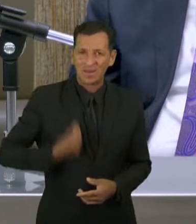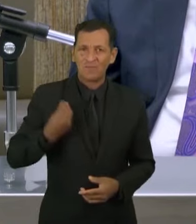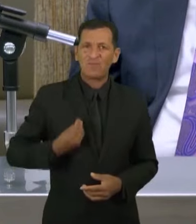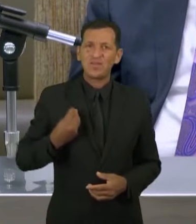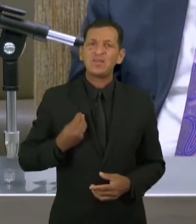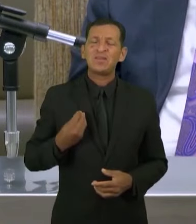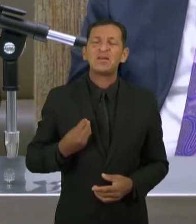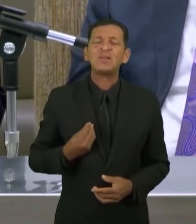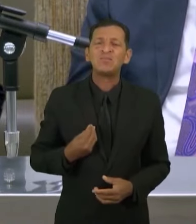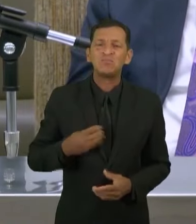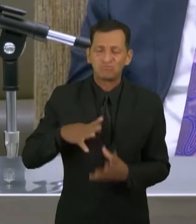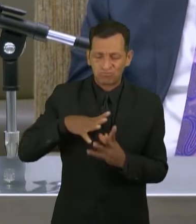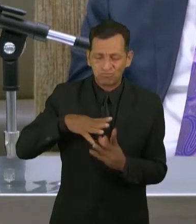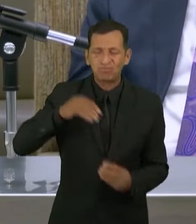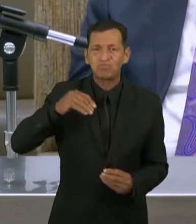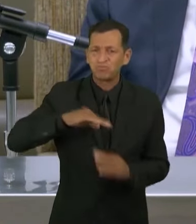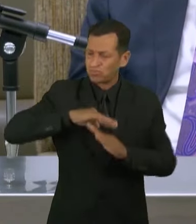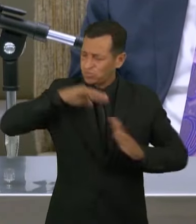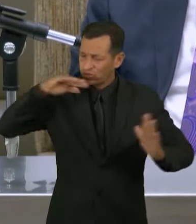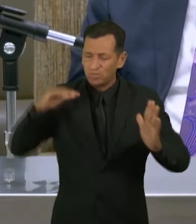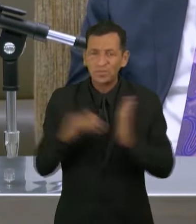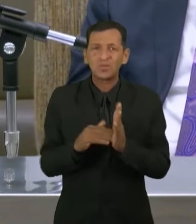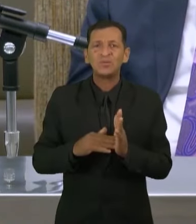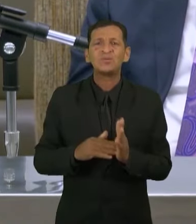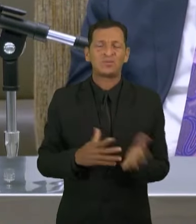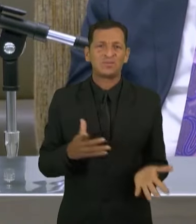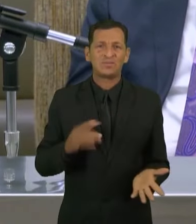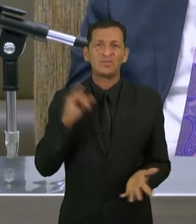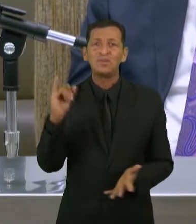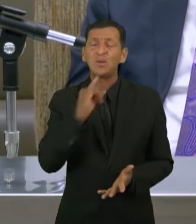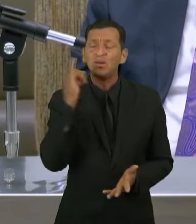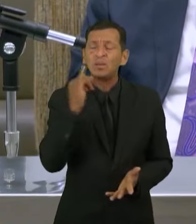Como aquela mulher que aproveitou a oportunidade.